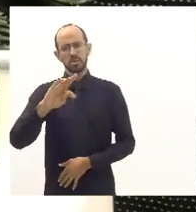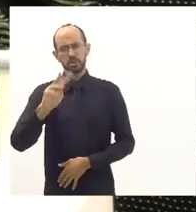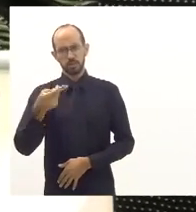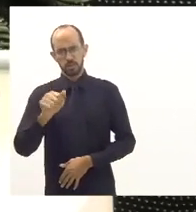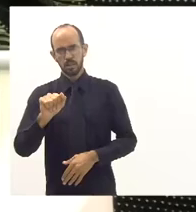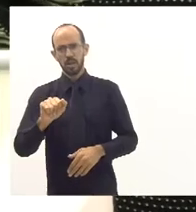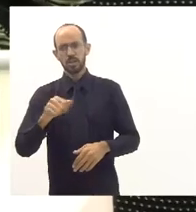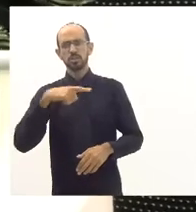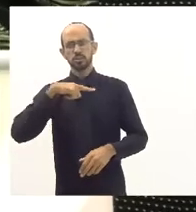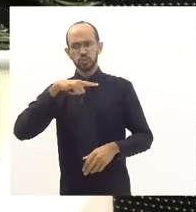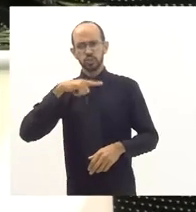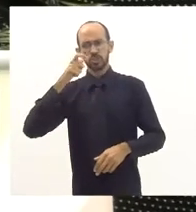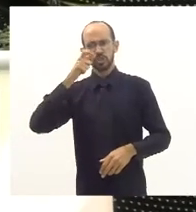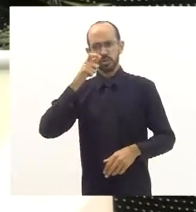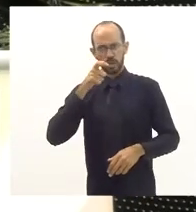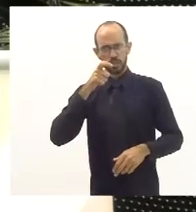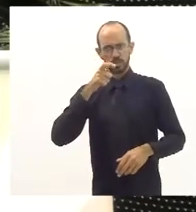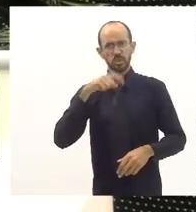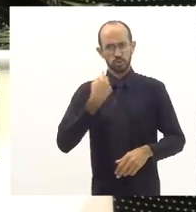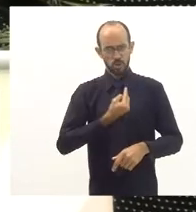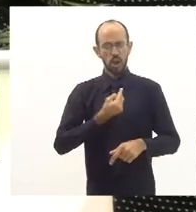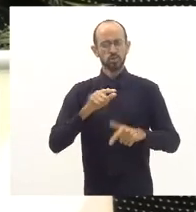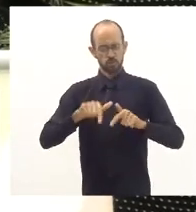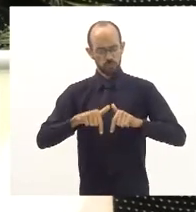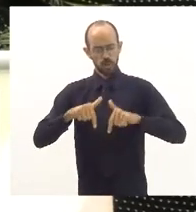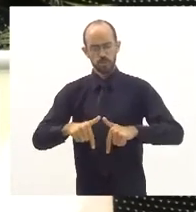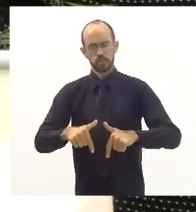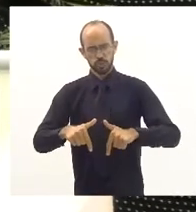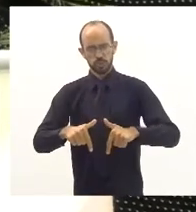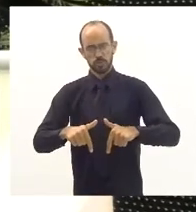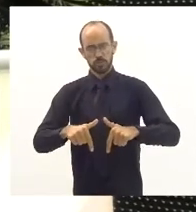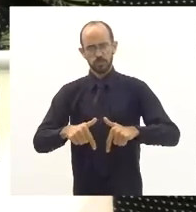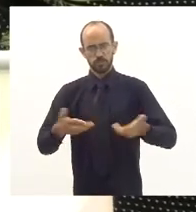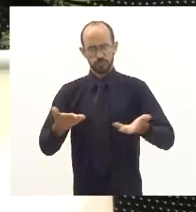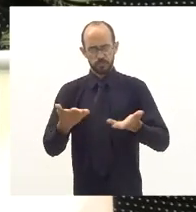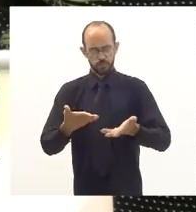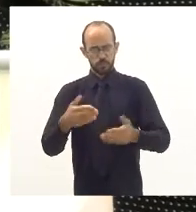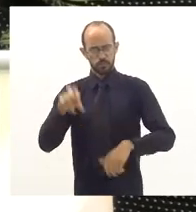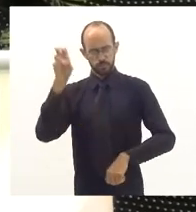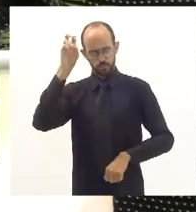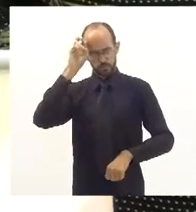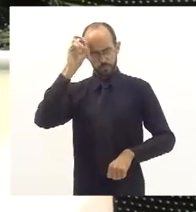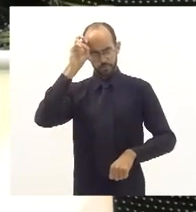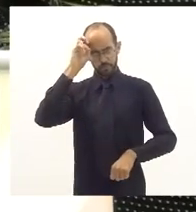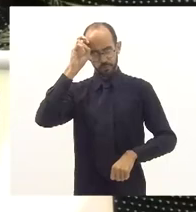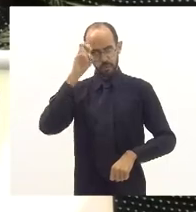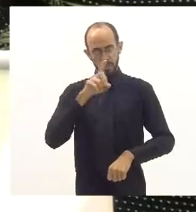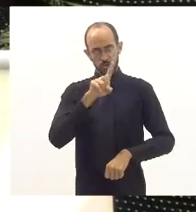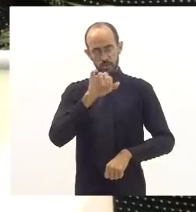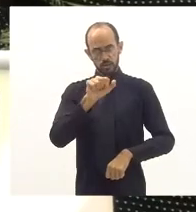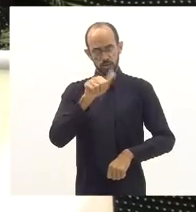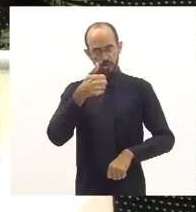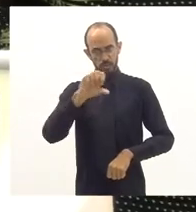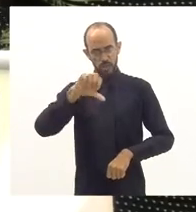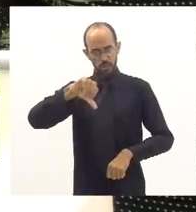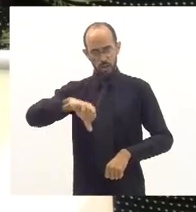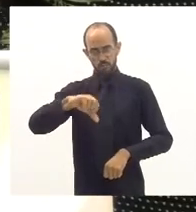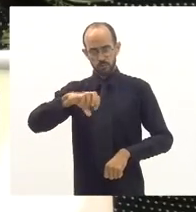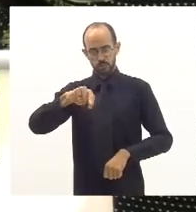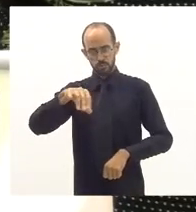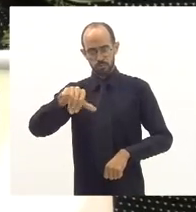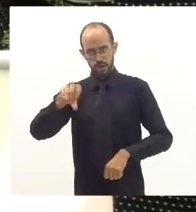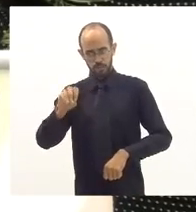concluir. Nós vamos atuar nesse caso. Agora, quinta-feira, dia 19 de maio, que, por